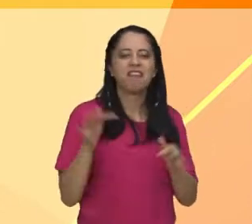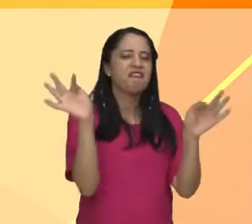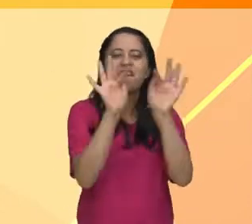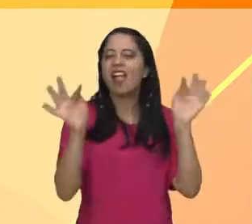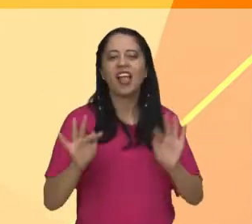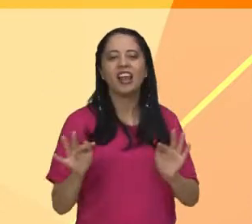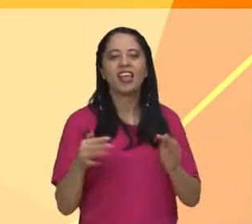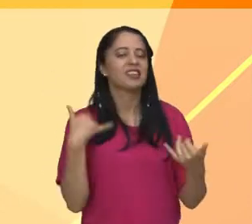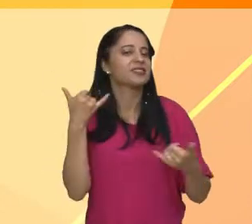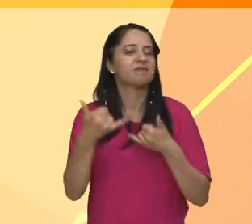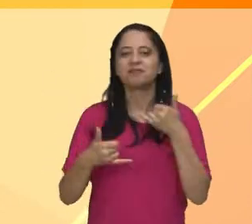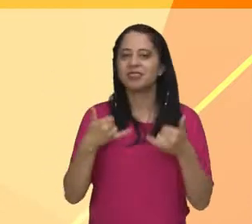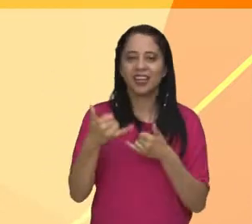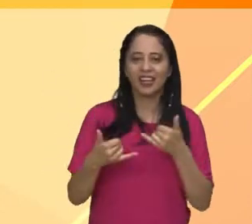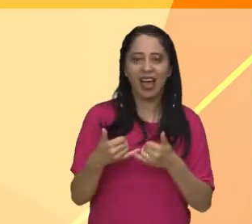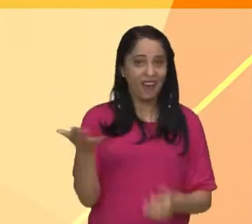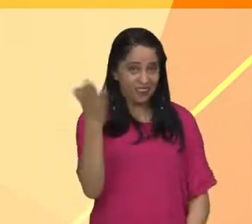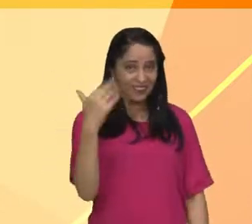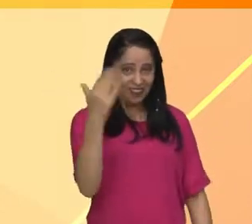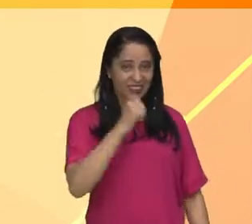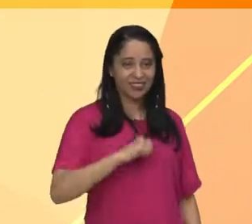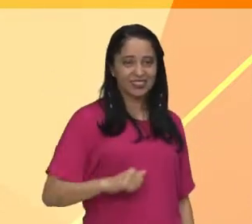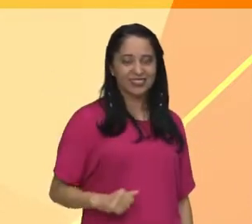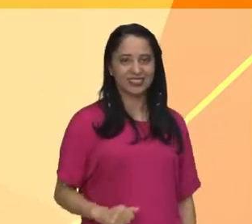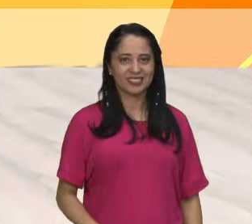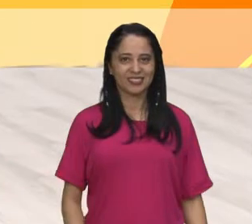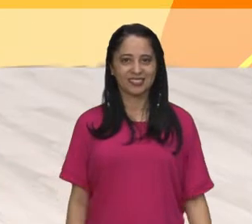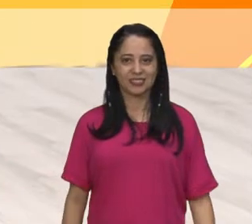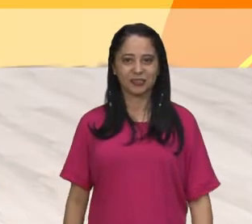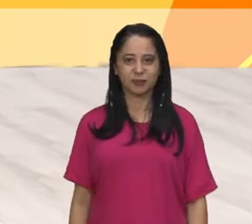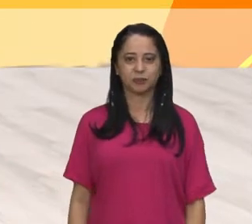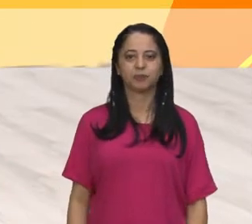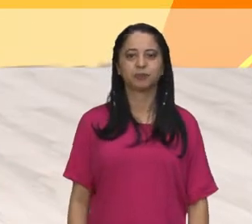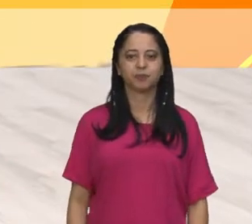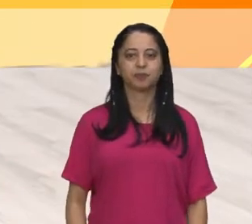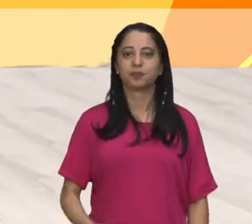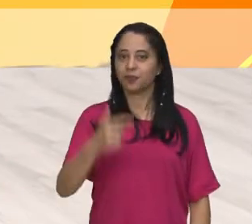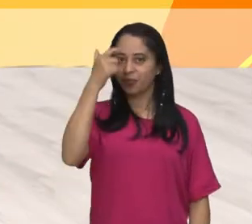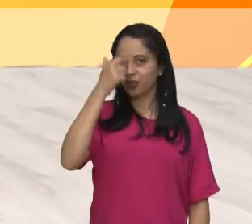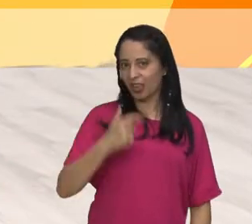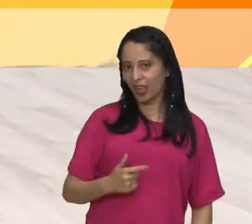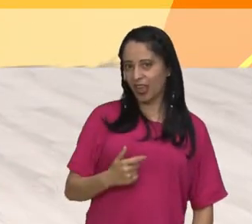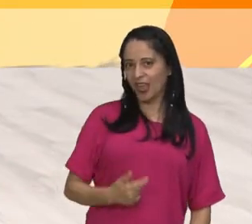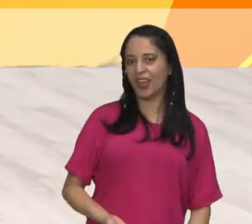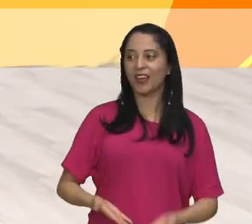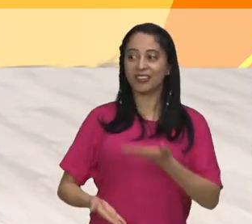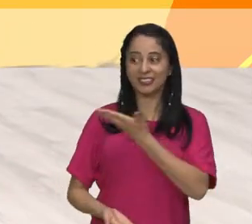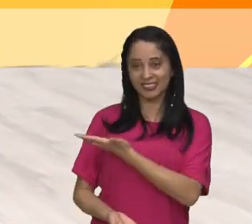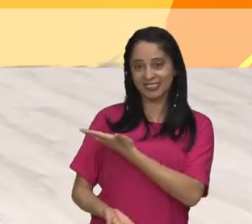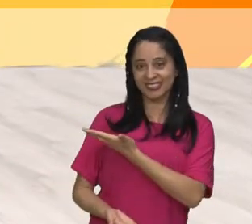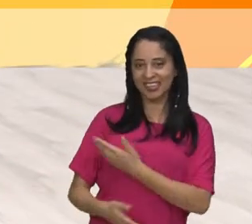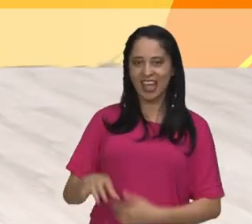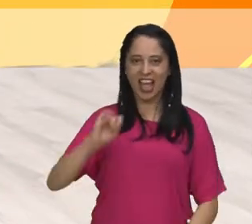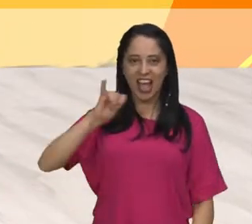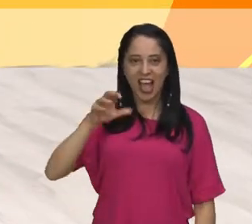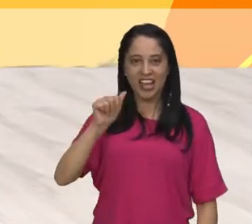movimentar, brincar. Bora lá? Vem com a gente! Estou hoje aqui com a Jaque. Dá um oi para a galera,